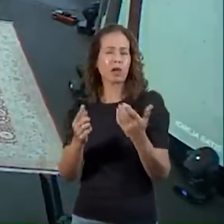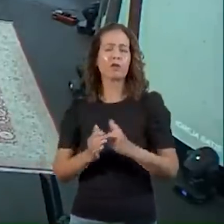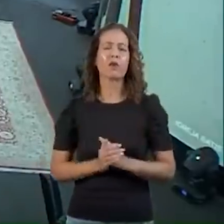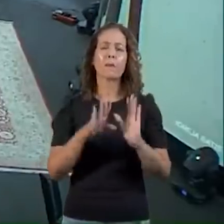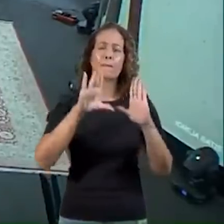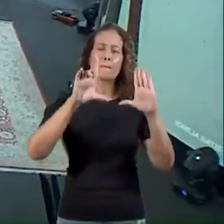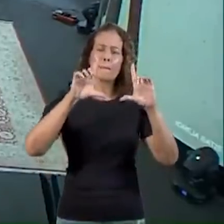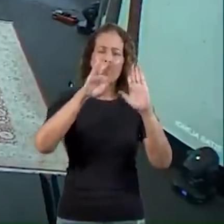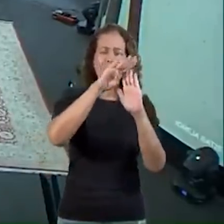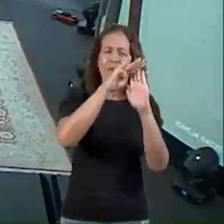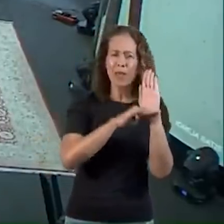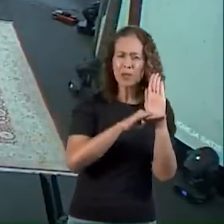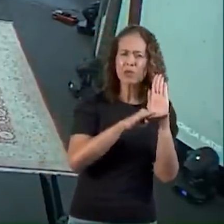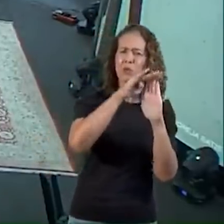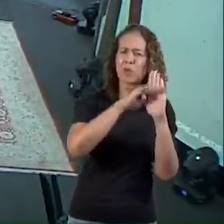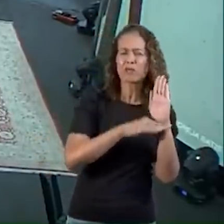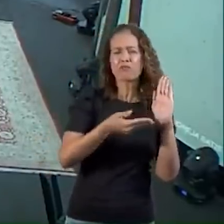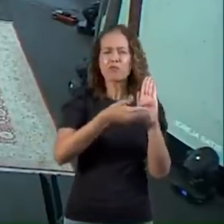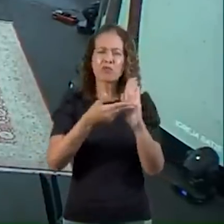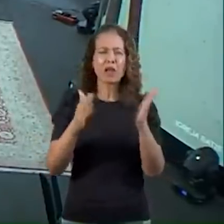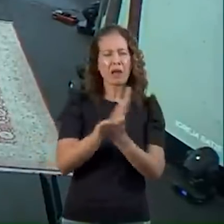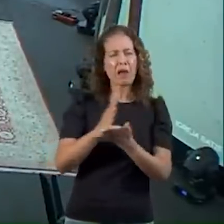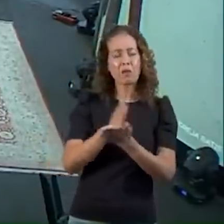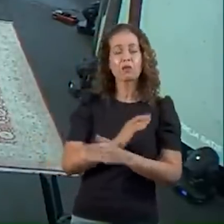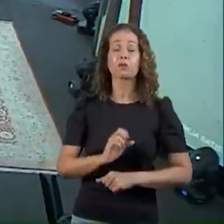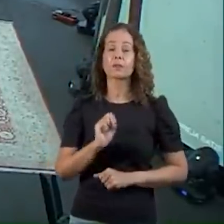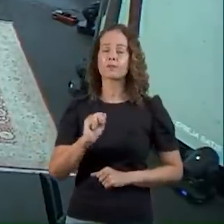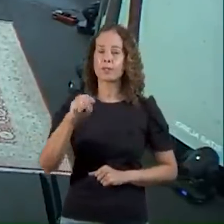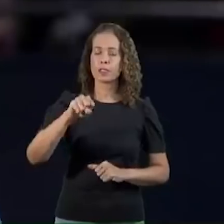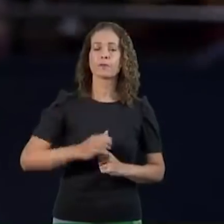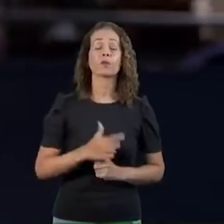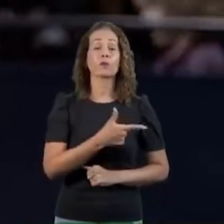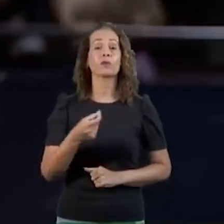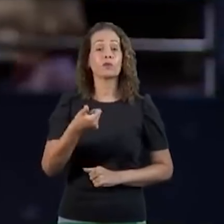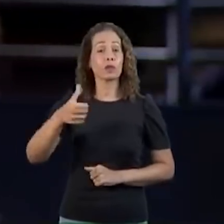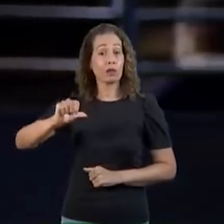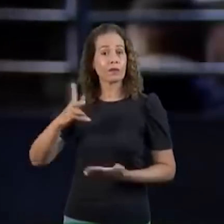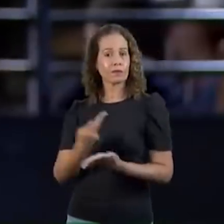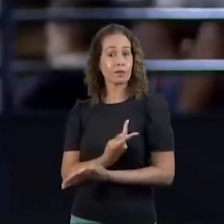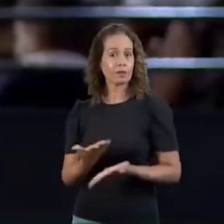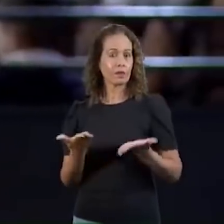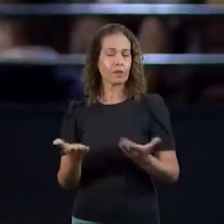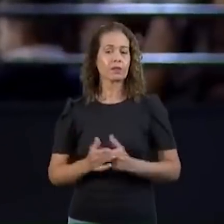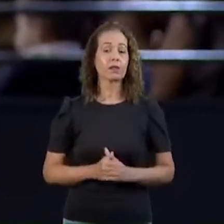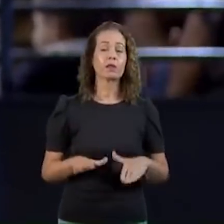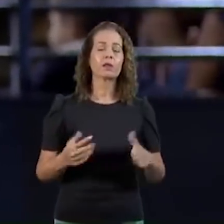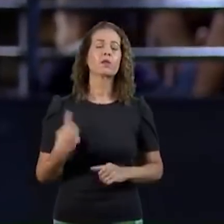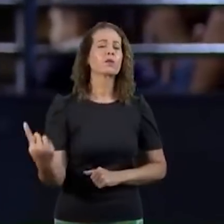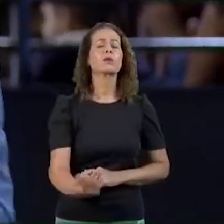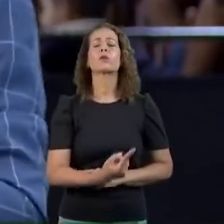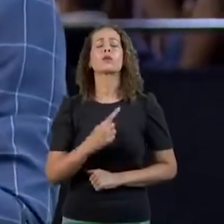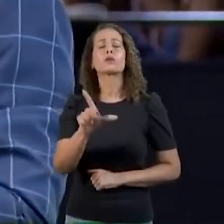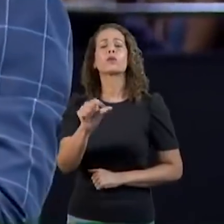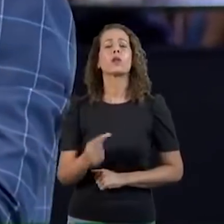menos alvos? Aí nós colocamos menos alvos. Nós fizemos isso em 2019. Então a gente colocou um alvo